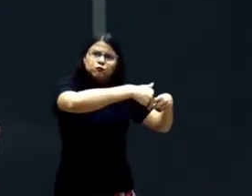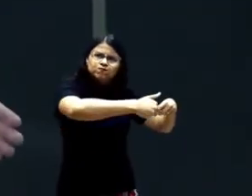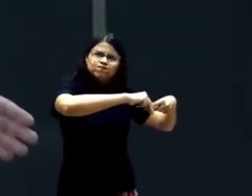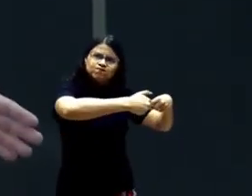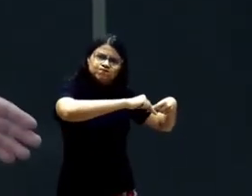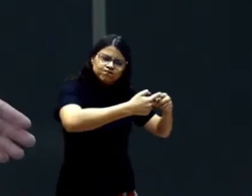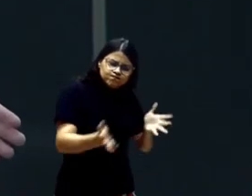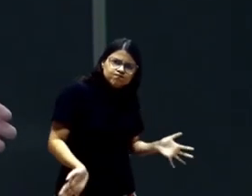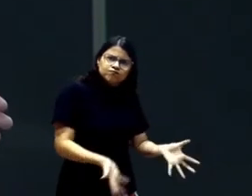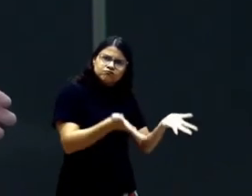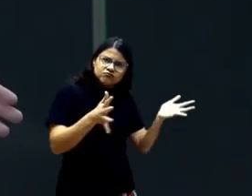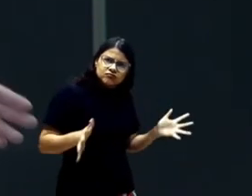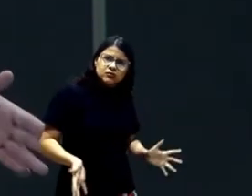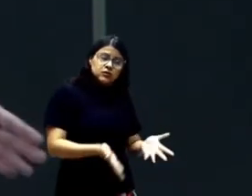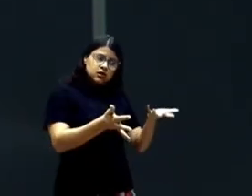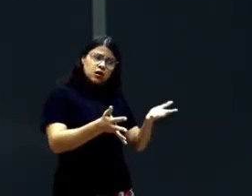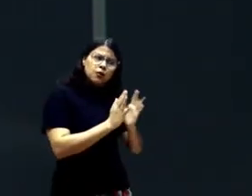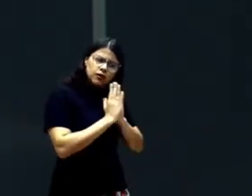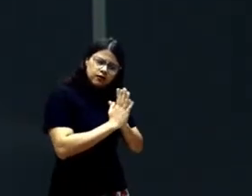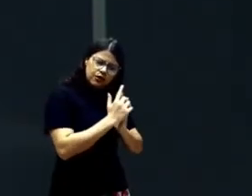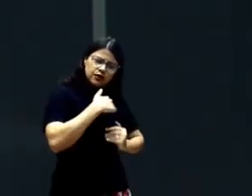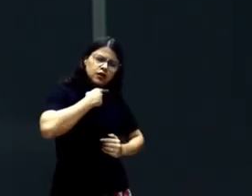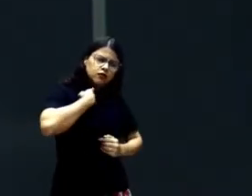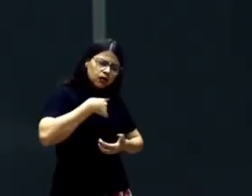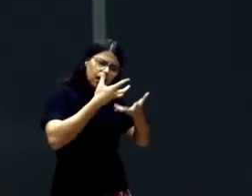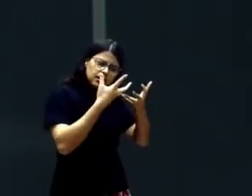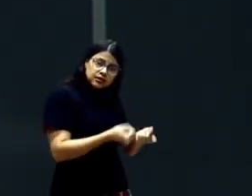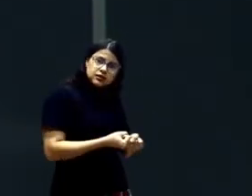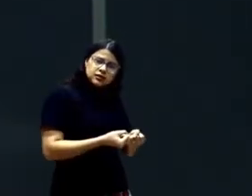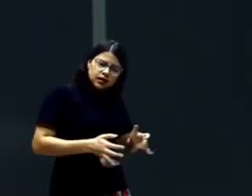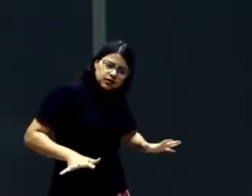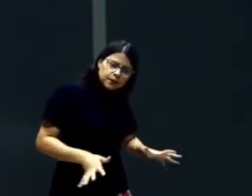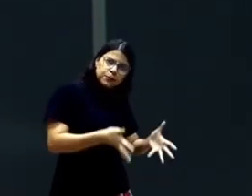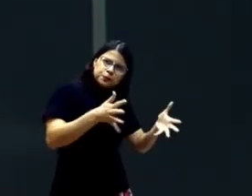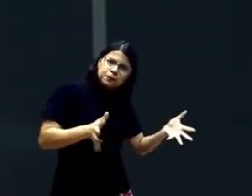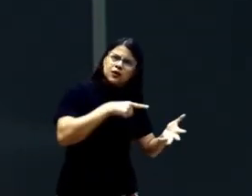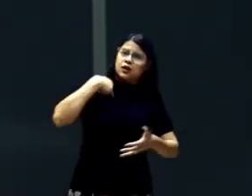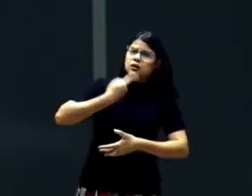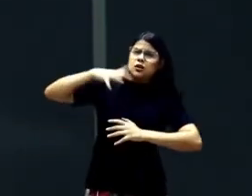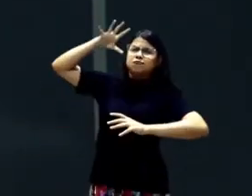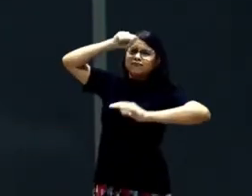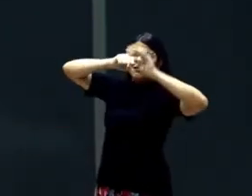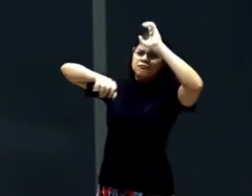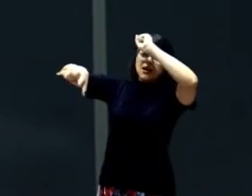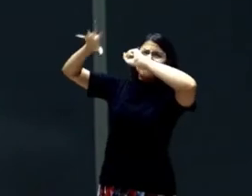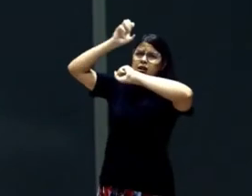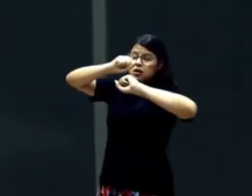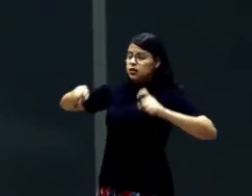Continue aceitando esses processos. Continue passando por esses desafios.